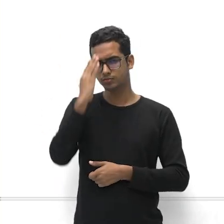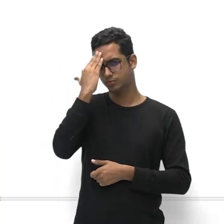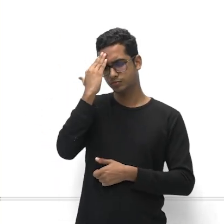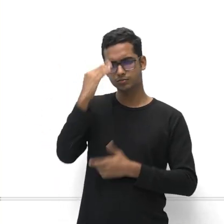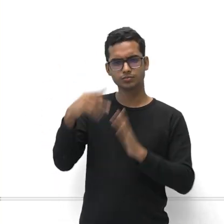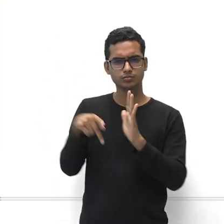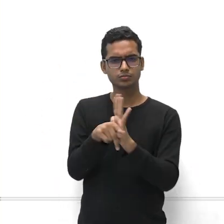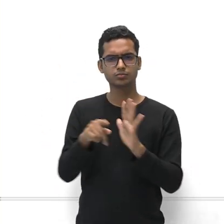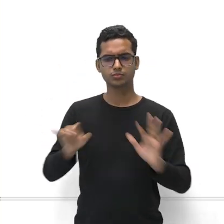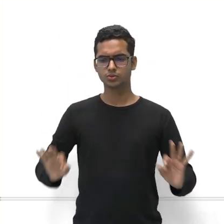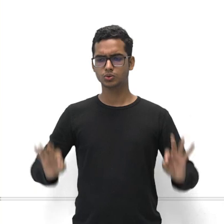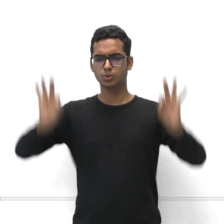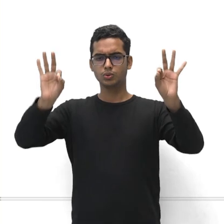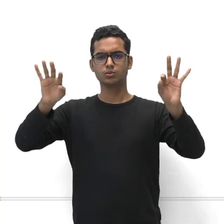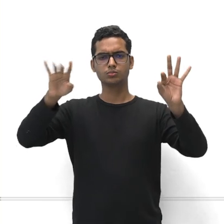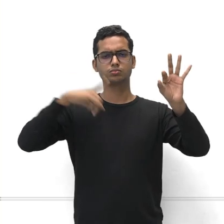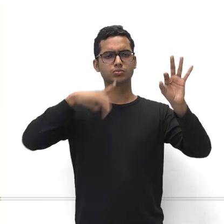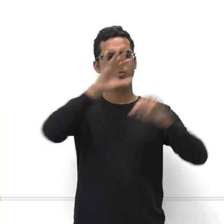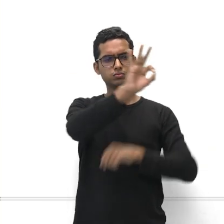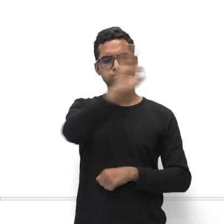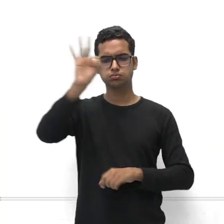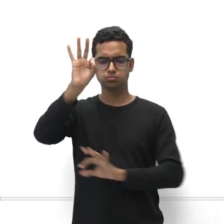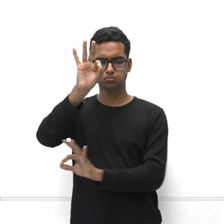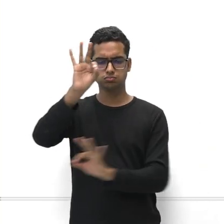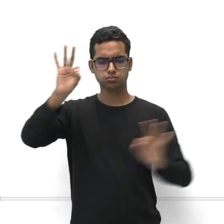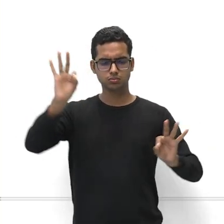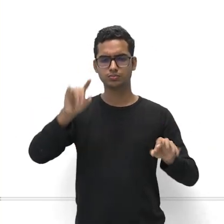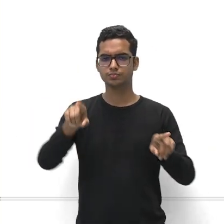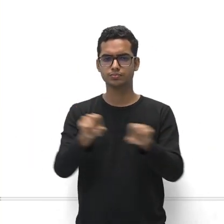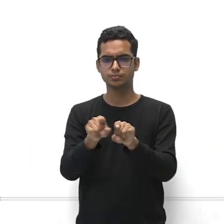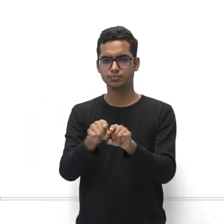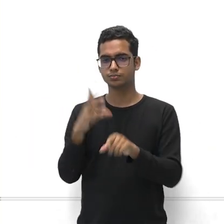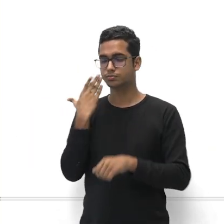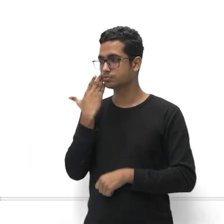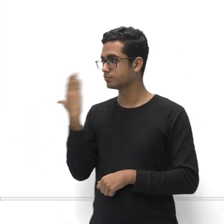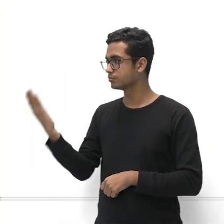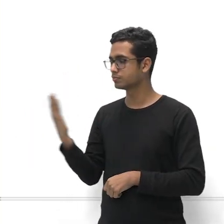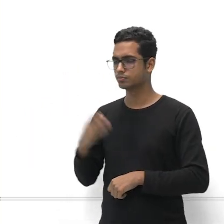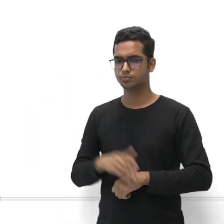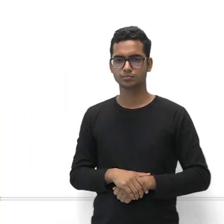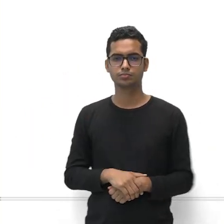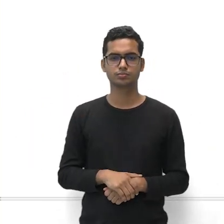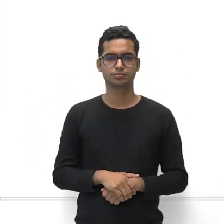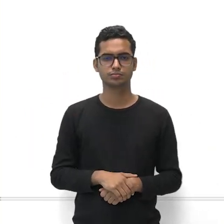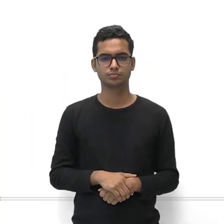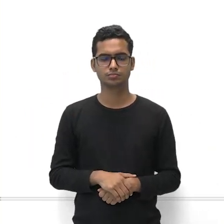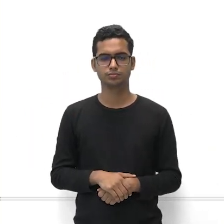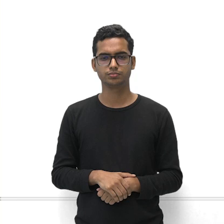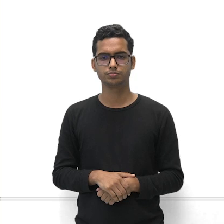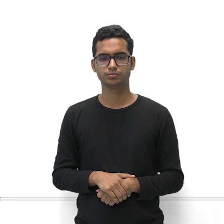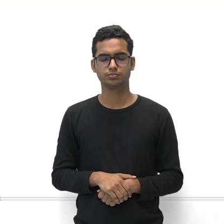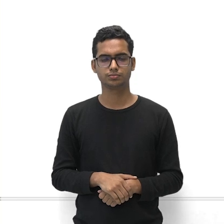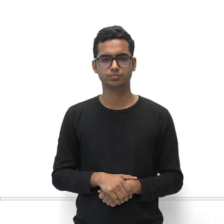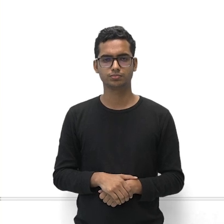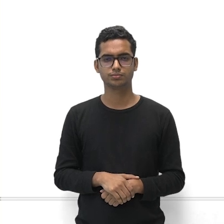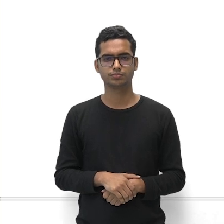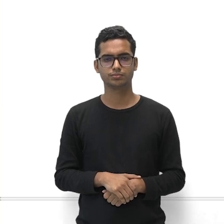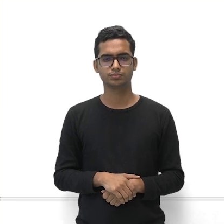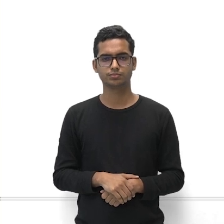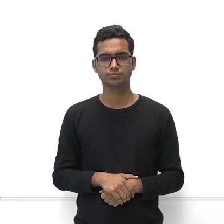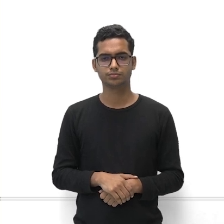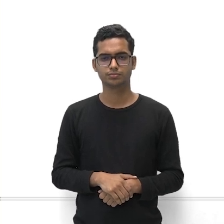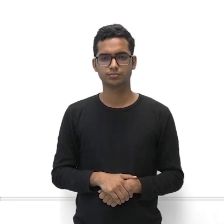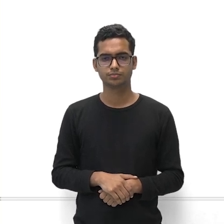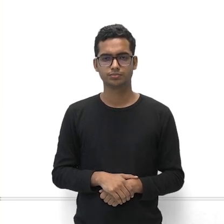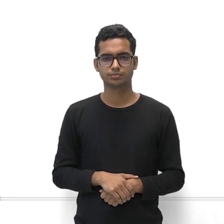dos lados desse nosso quadrado, até então, né? A gente não sabe se é quadrado, então a gente vai aferir aqui as distâncias, ó,